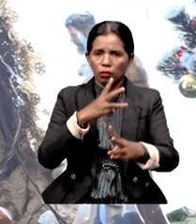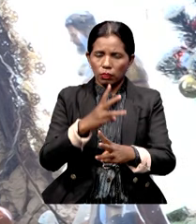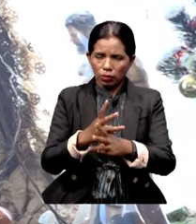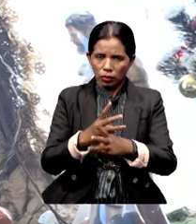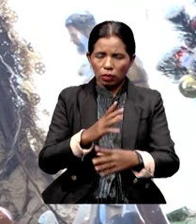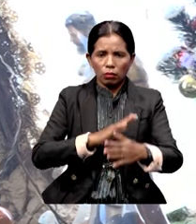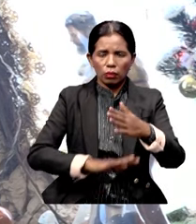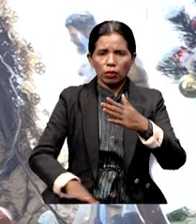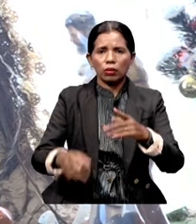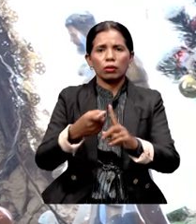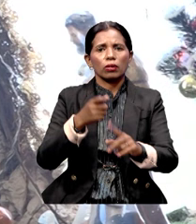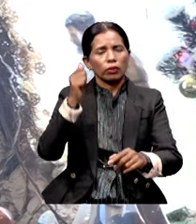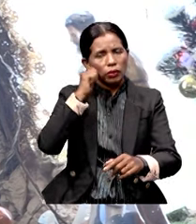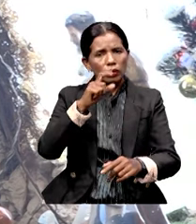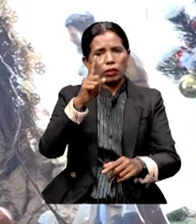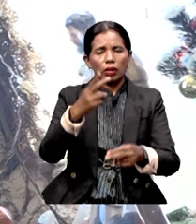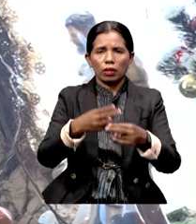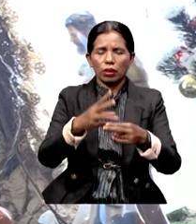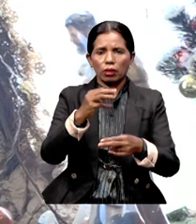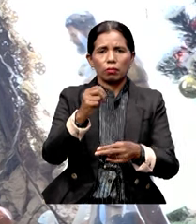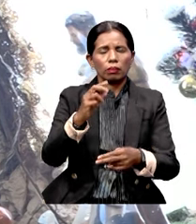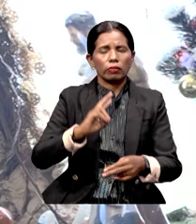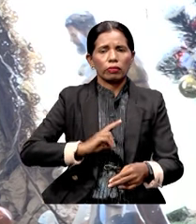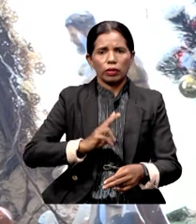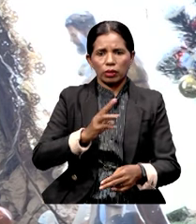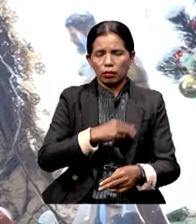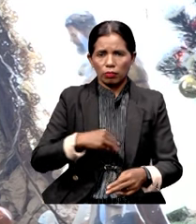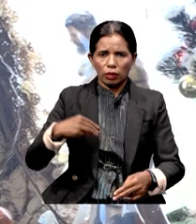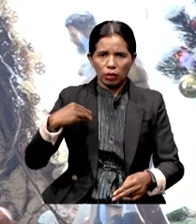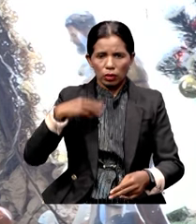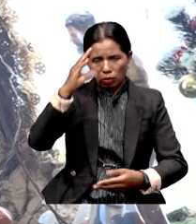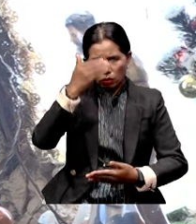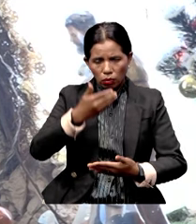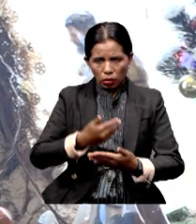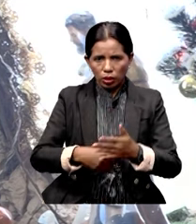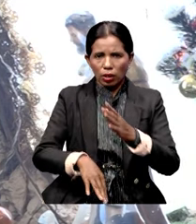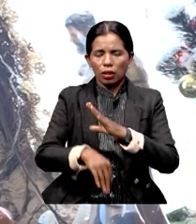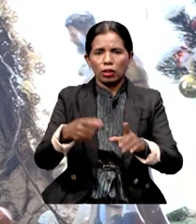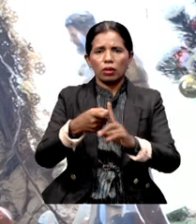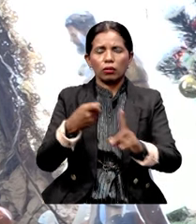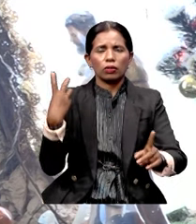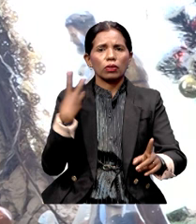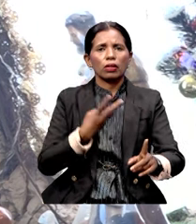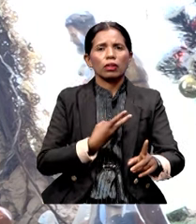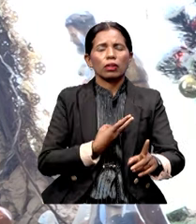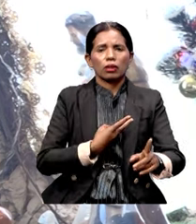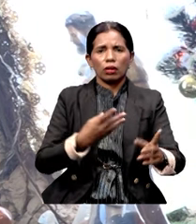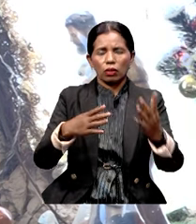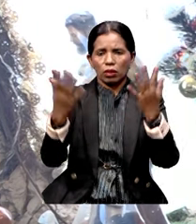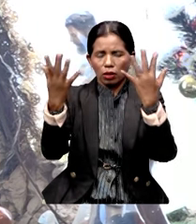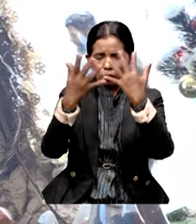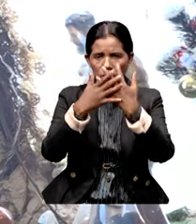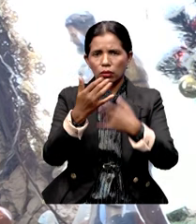feto ida narang Maria. Oane mag hasai ita husi nakukun salanian no mate ni